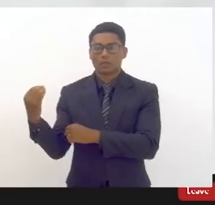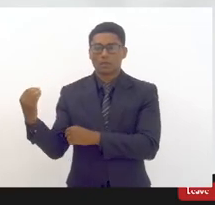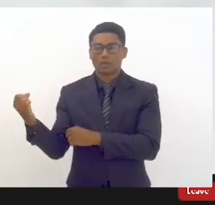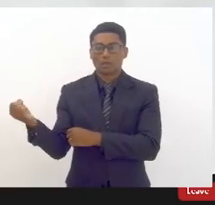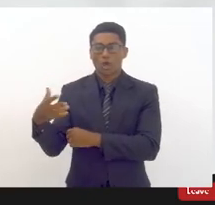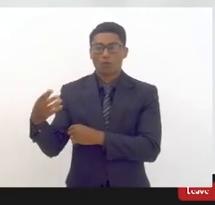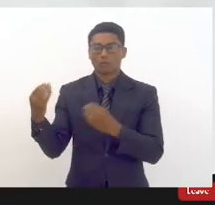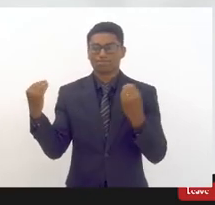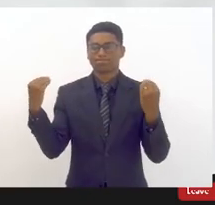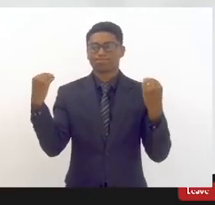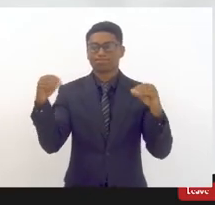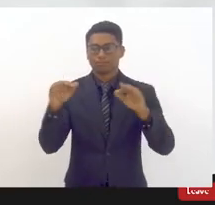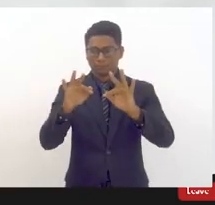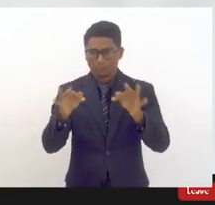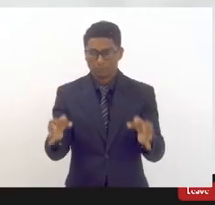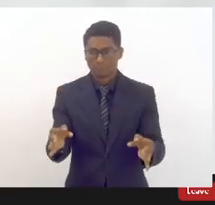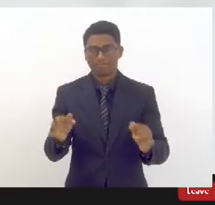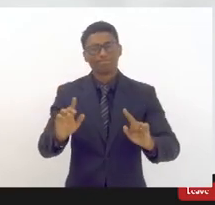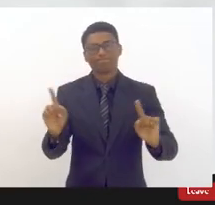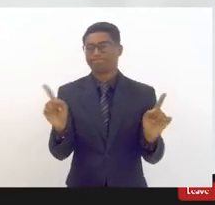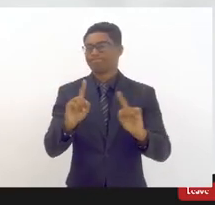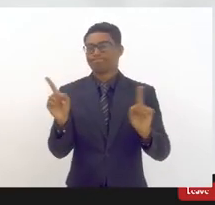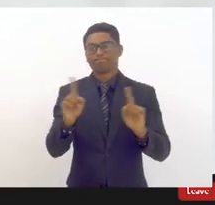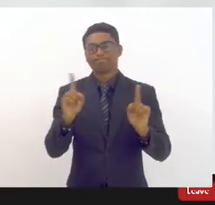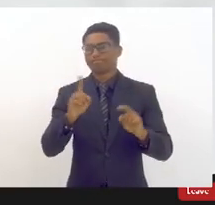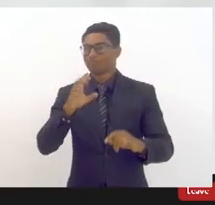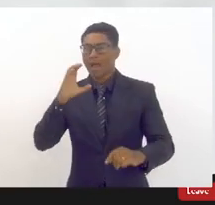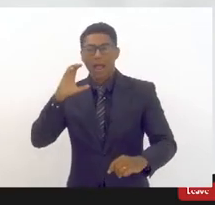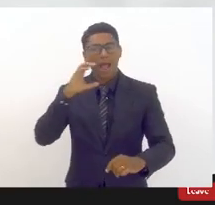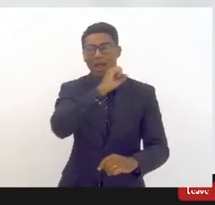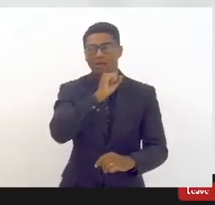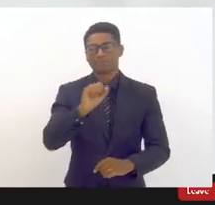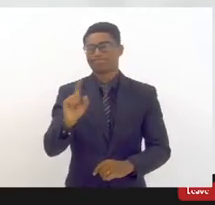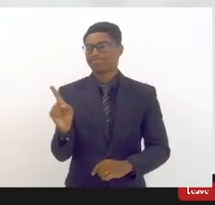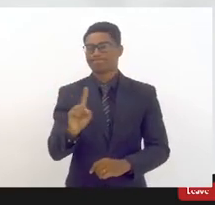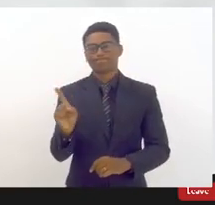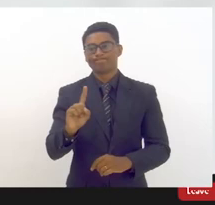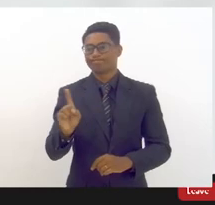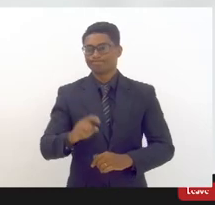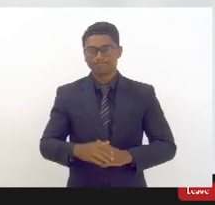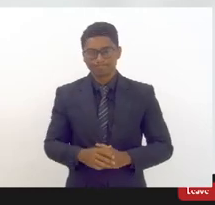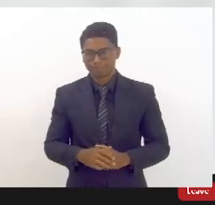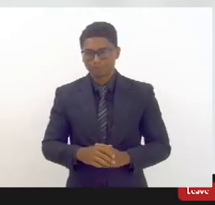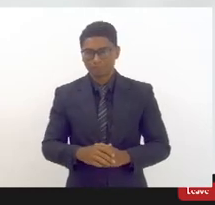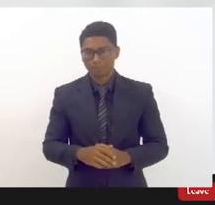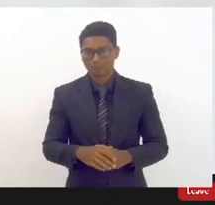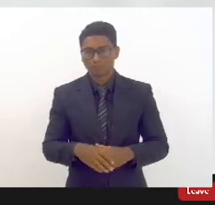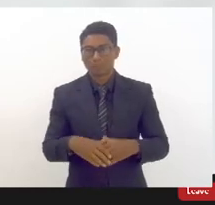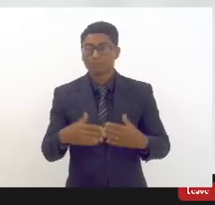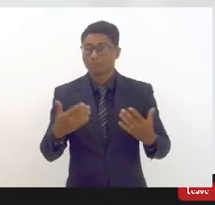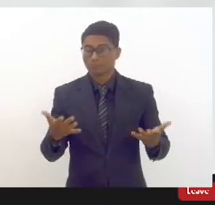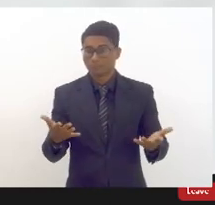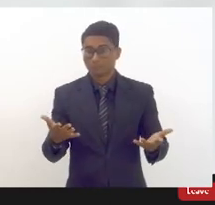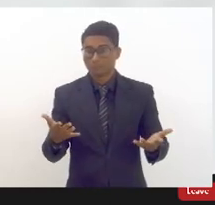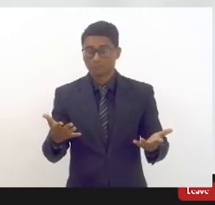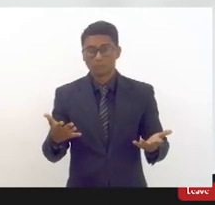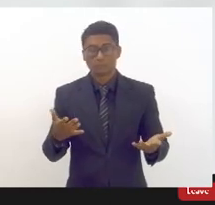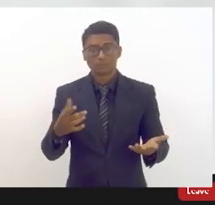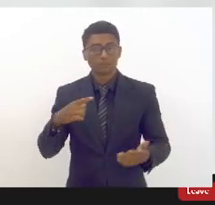adequação das próprias antenas, né? O serviço Cellbroadcast, eu licito de são hoje no Brasil,